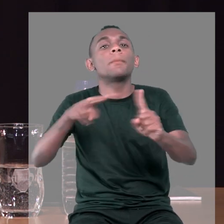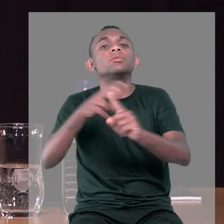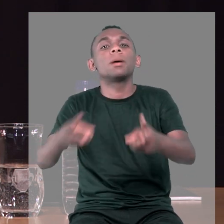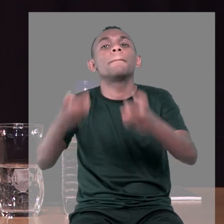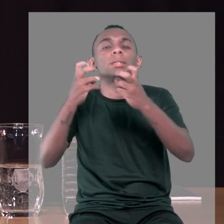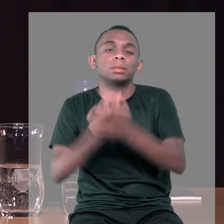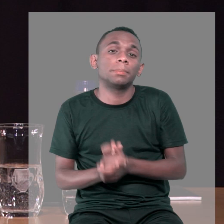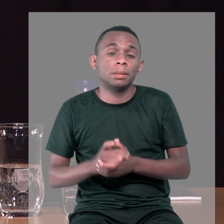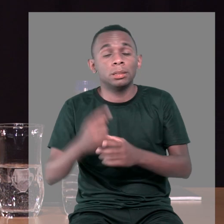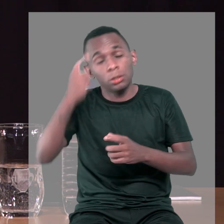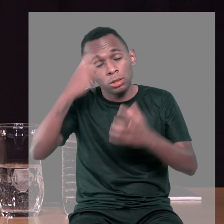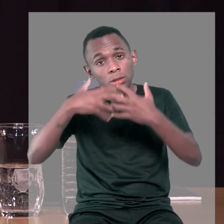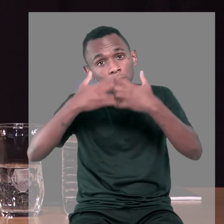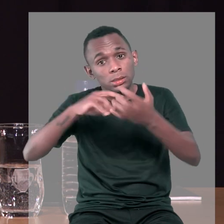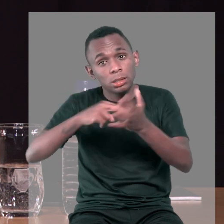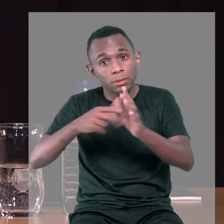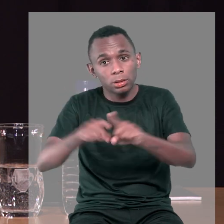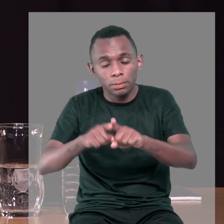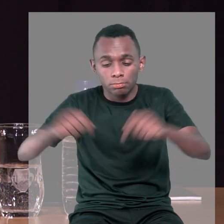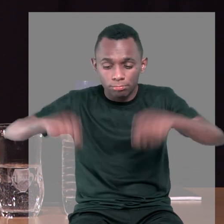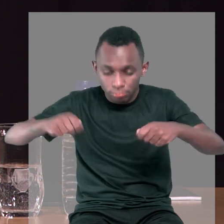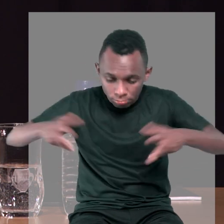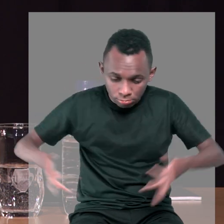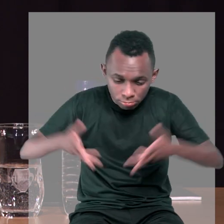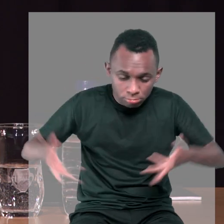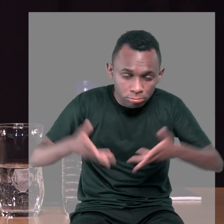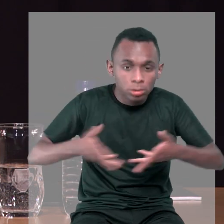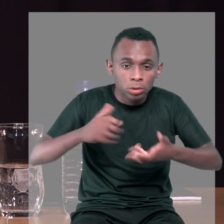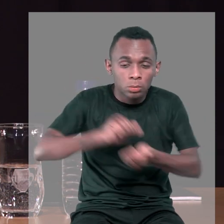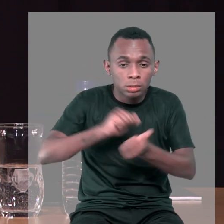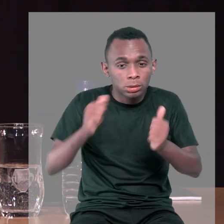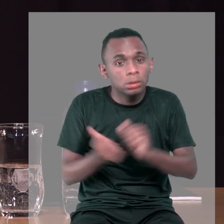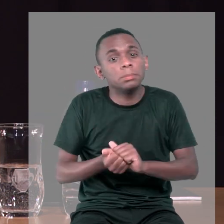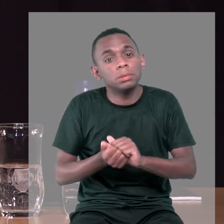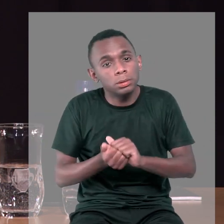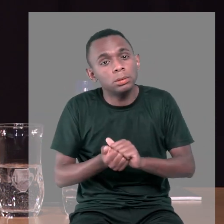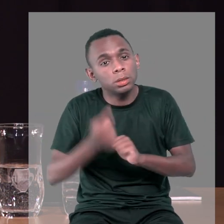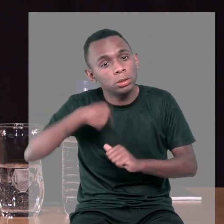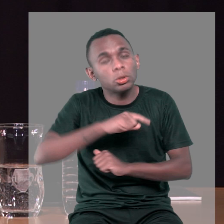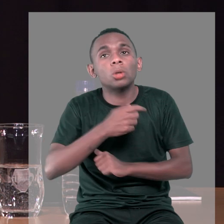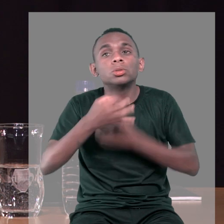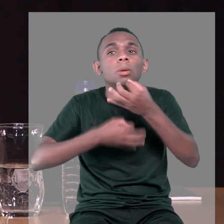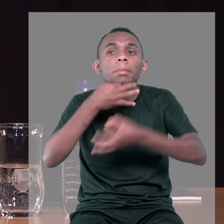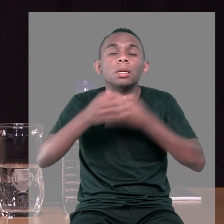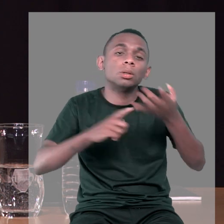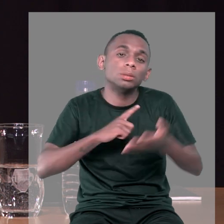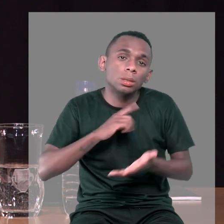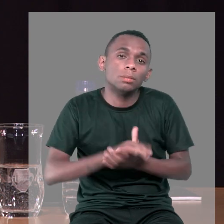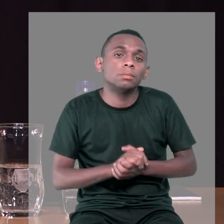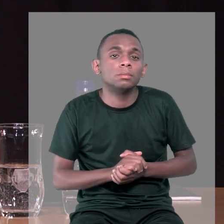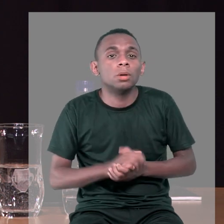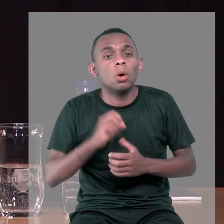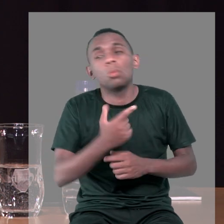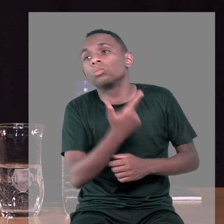verdadeiro. A atividade do pensamento, muitas vezes, é infrutífera na medida em que ela